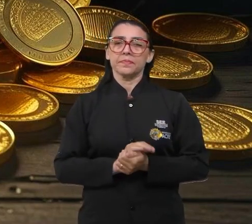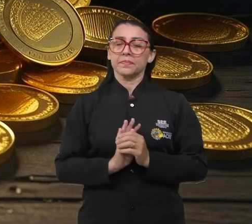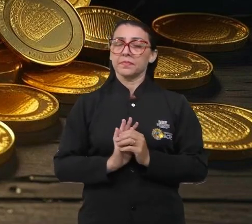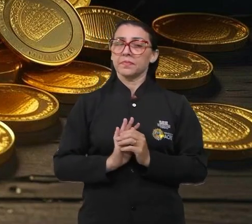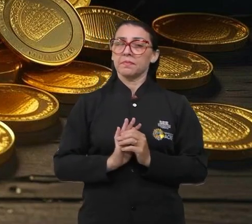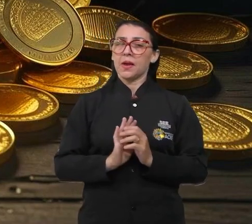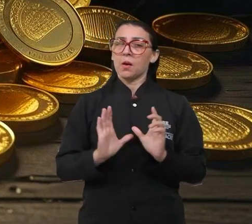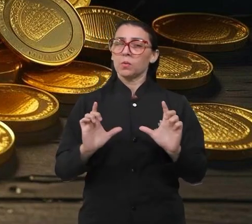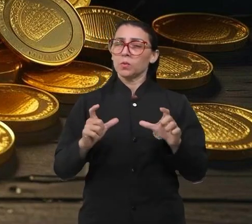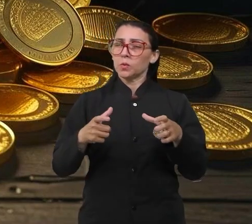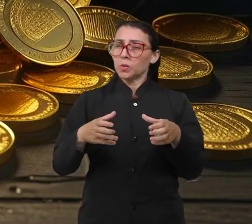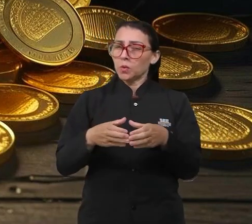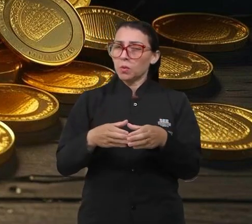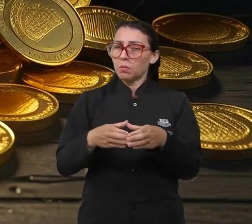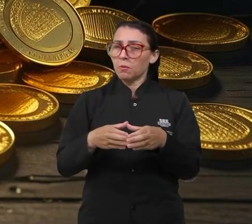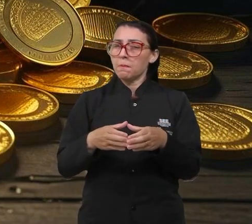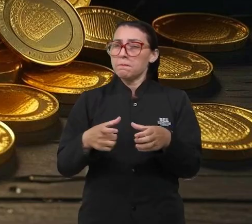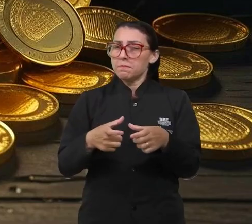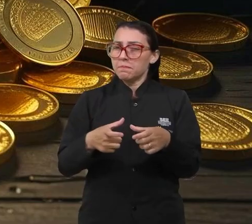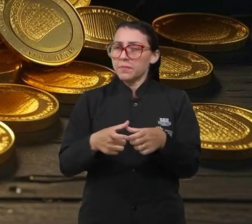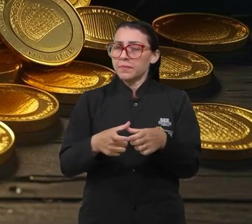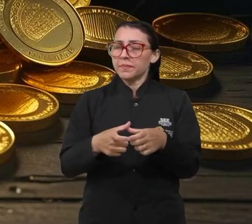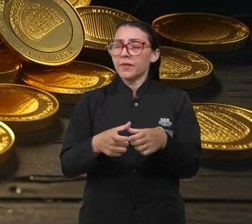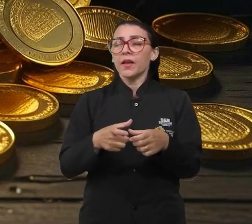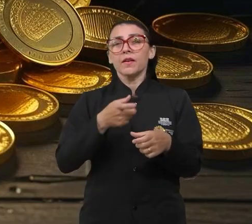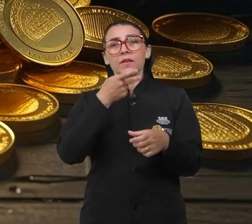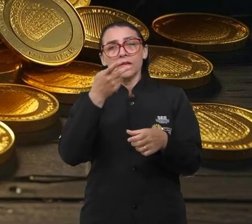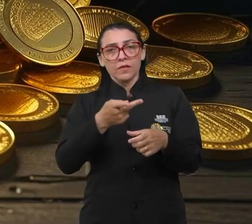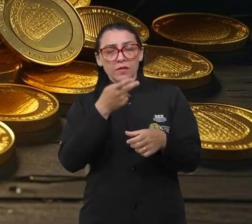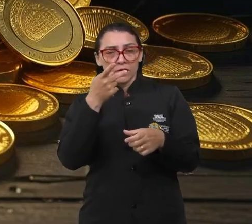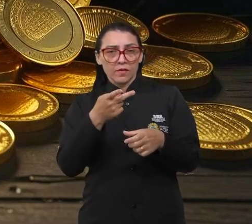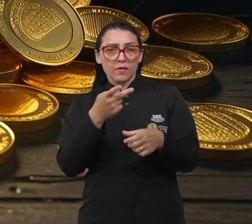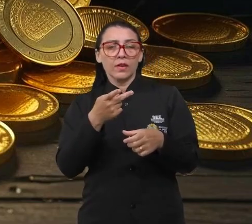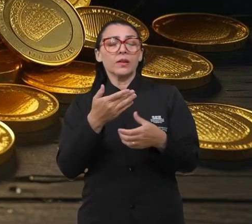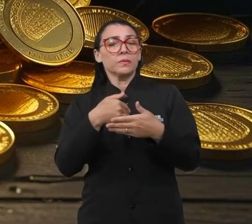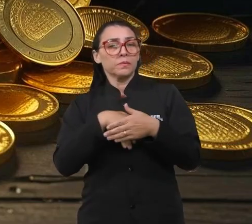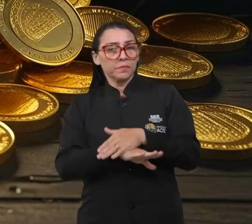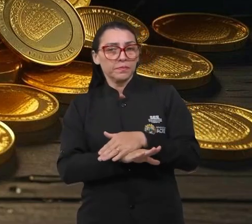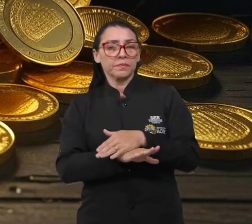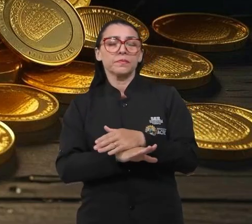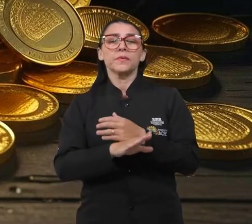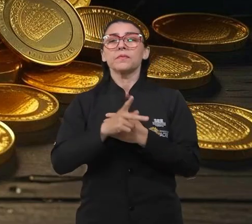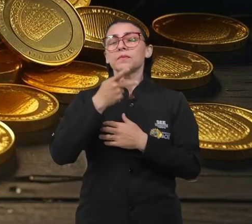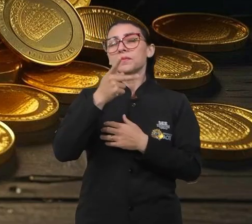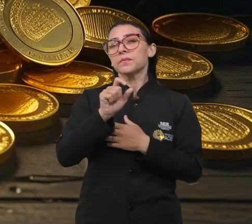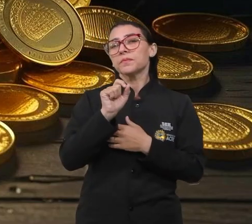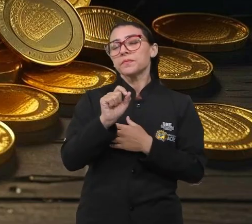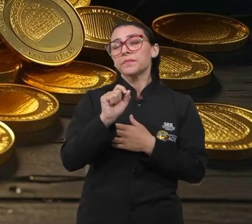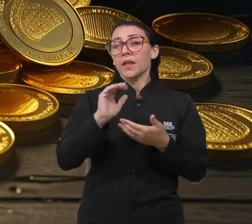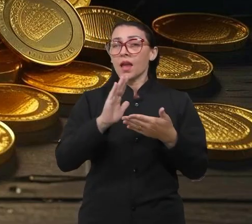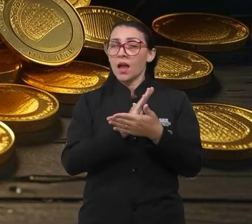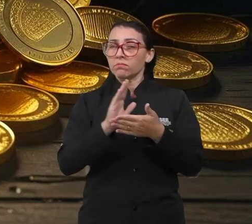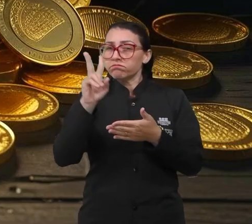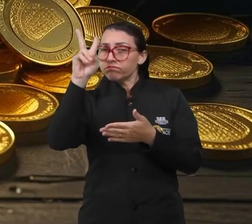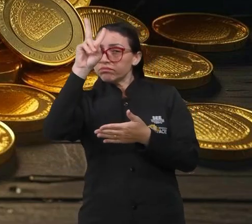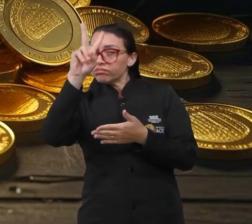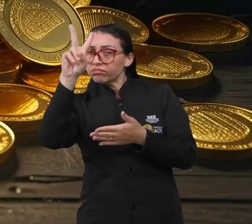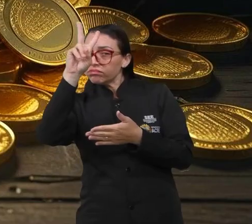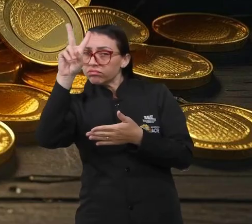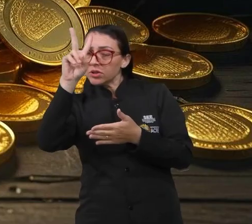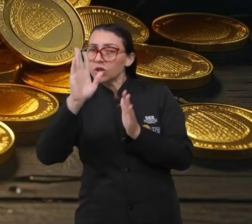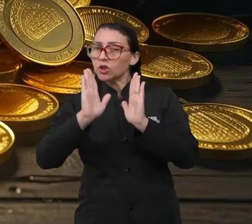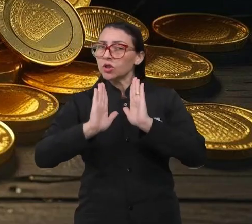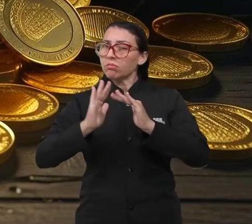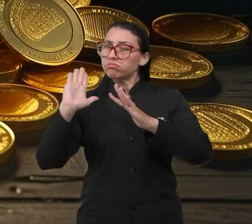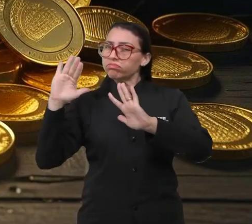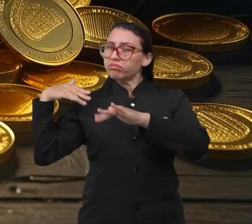de um determinado grupo? Quando a gente fala de concentração de renda, a gente está falando de algo histórico, de algo que já